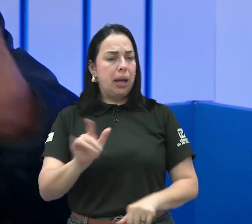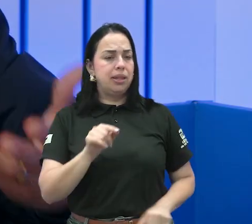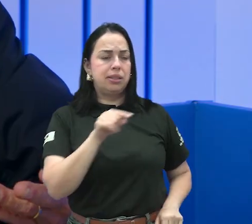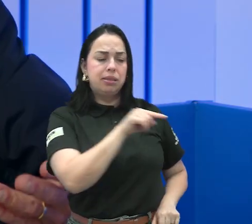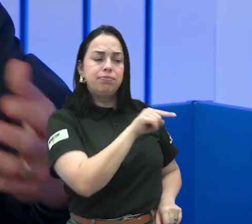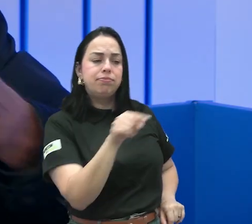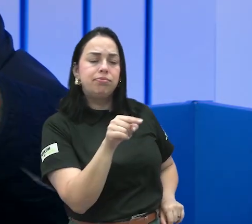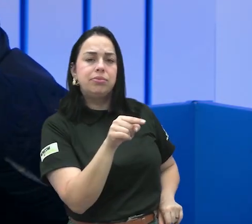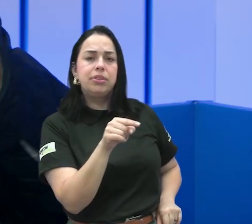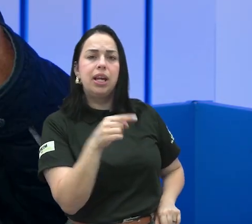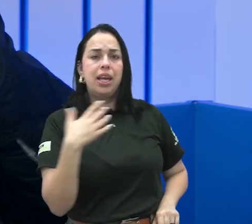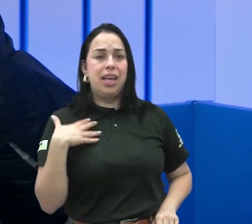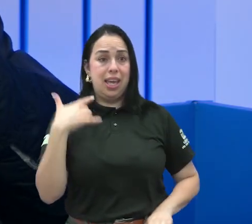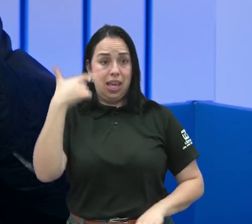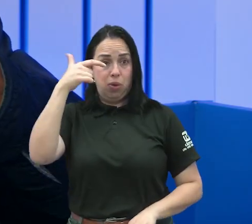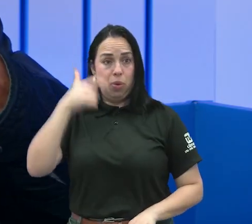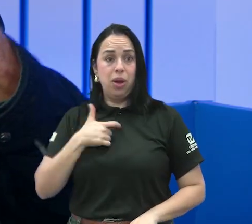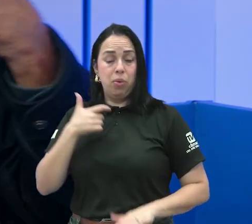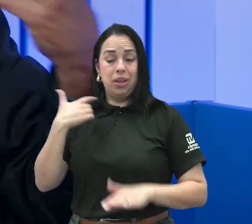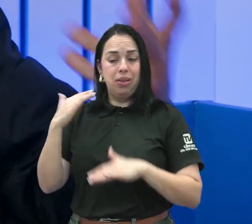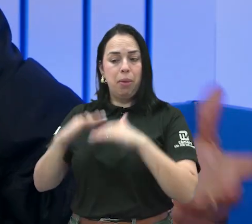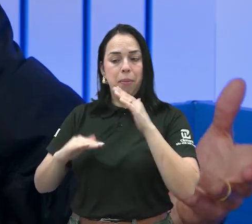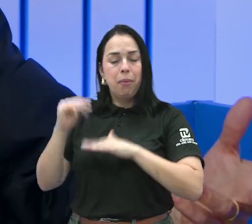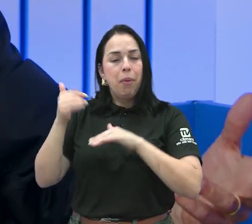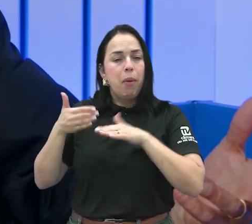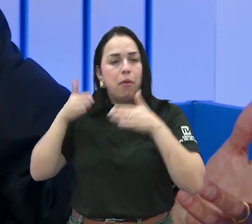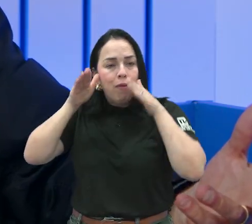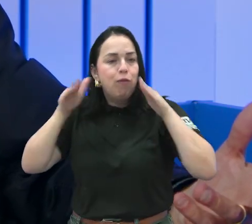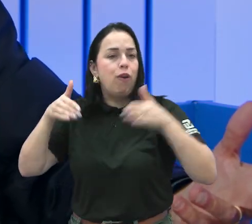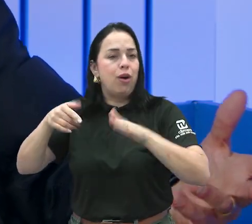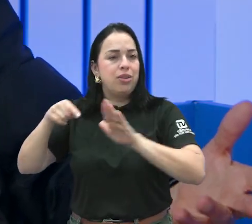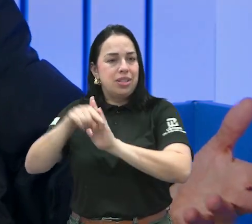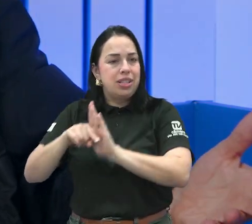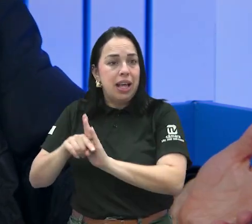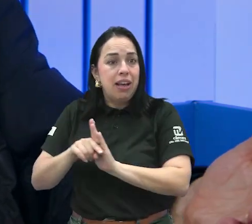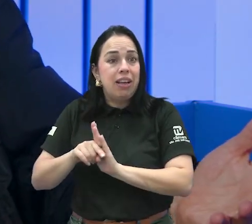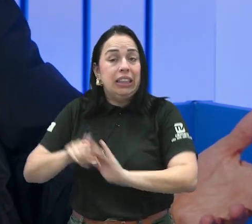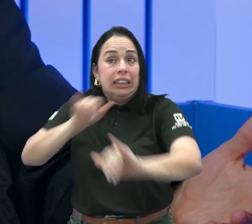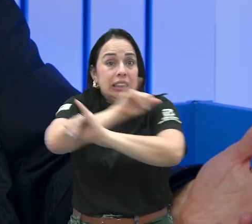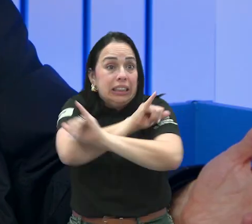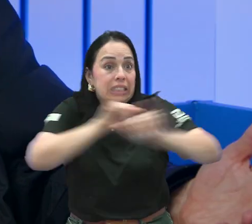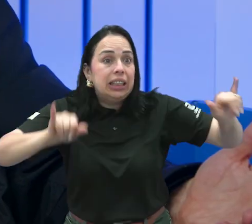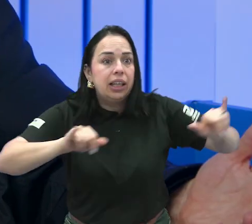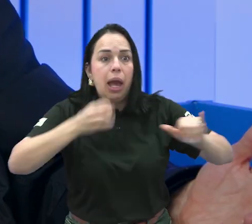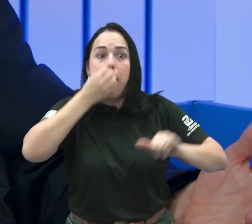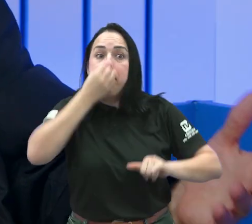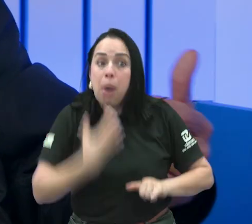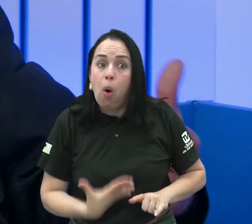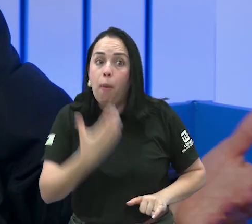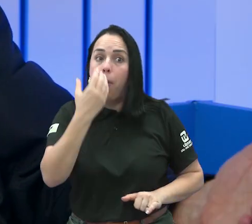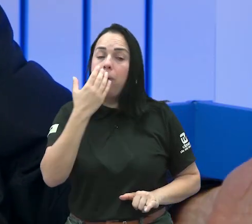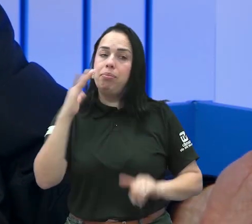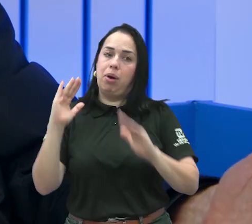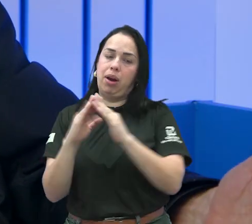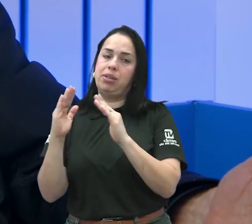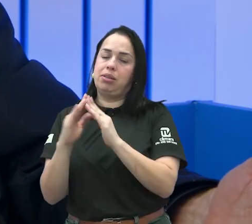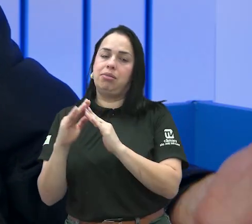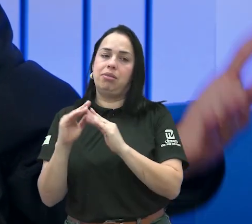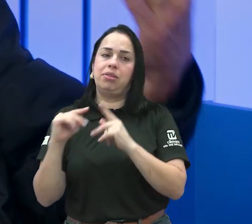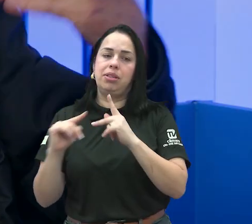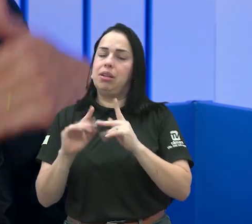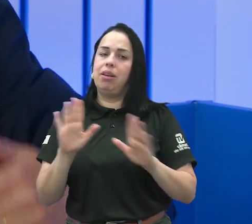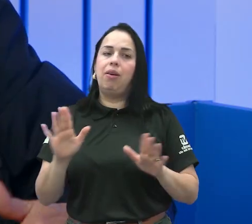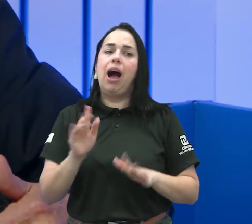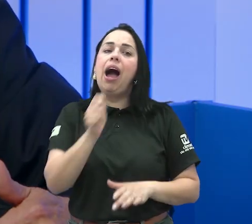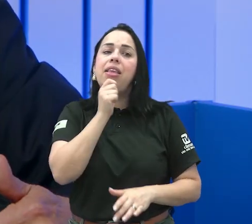eu não posso, como pesquisador, com um olhar crítico para a realidade, dizer que é bom morar em São José. Eu acho que tem muito que avançar. E aí